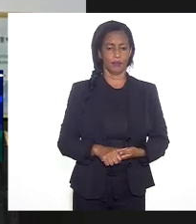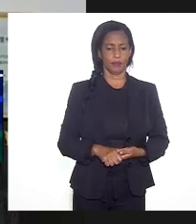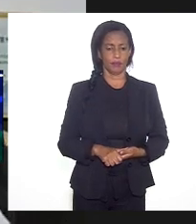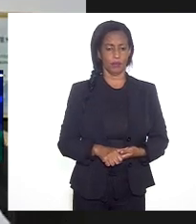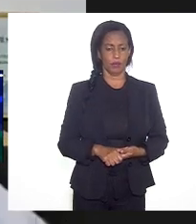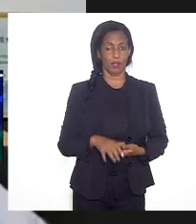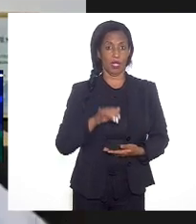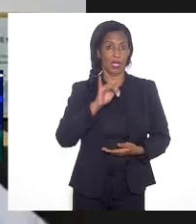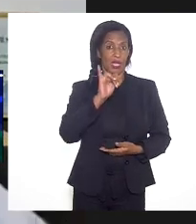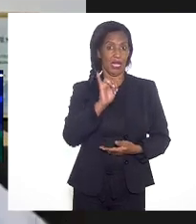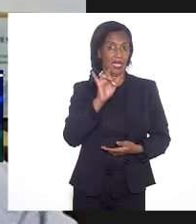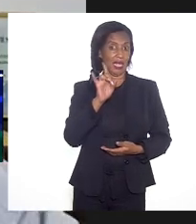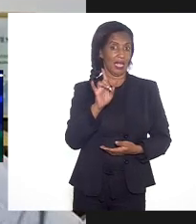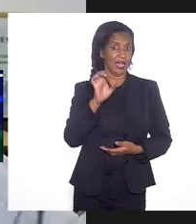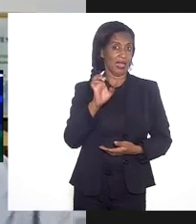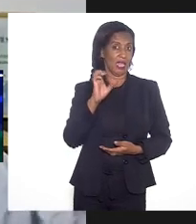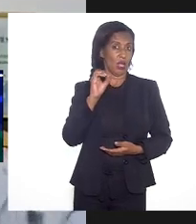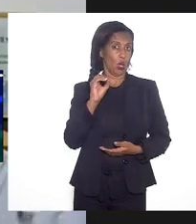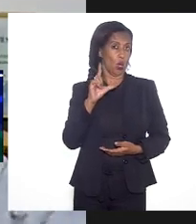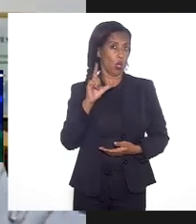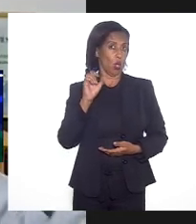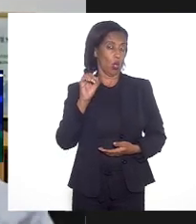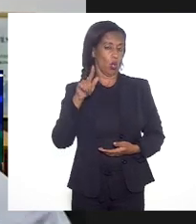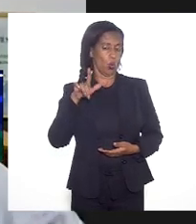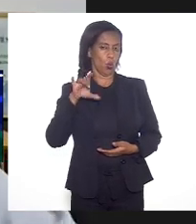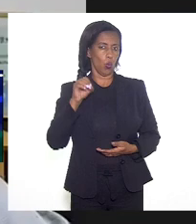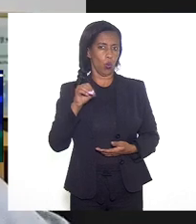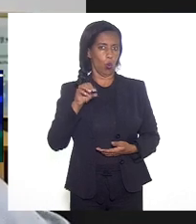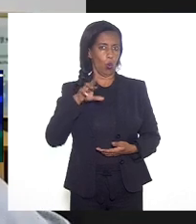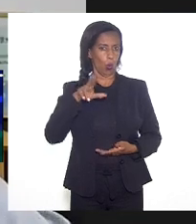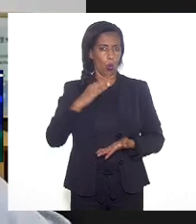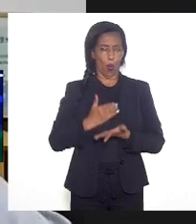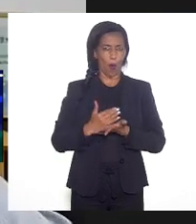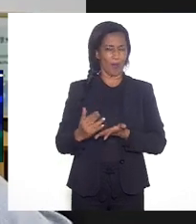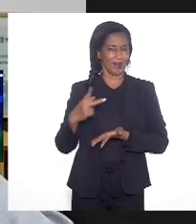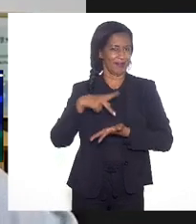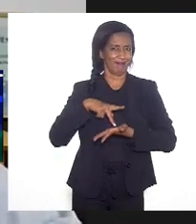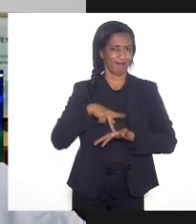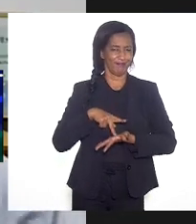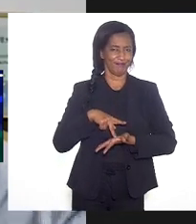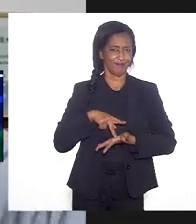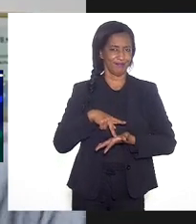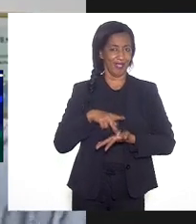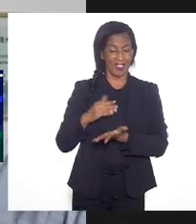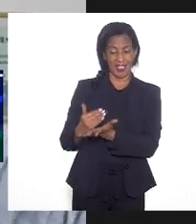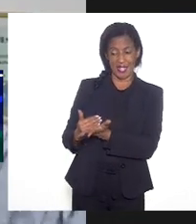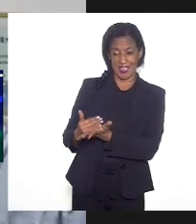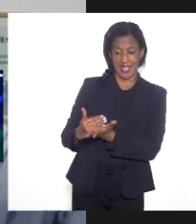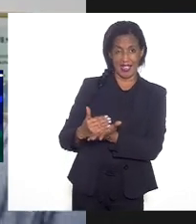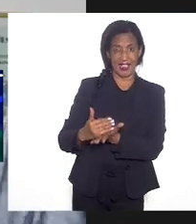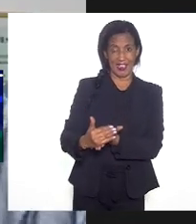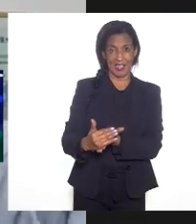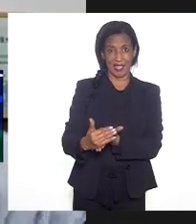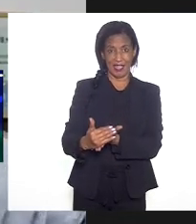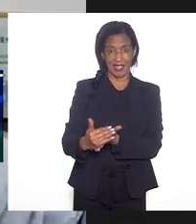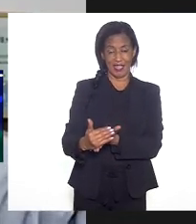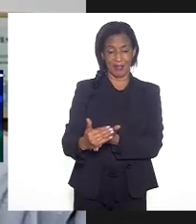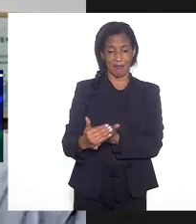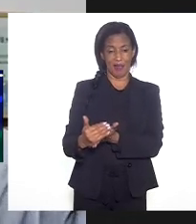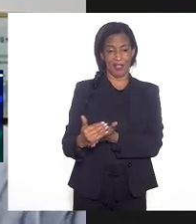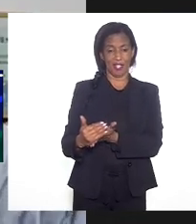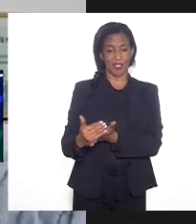O ideólogo, ele não parte da realidade. Ele parte do achismo